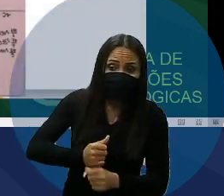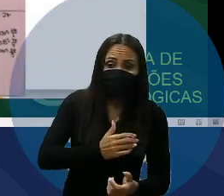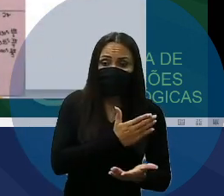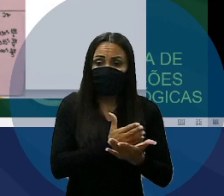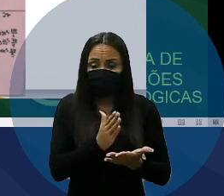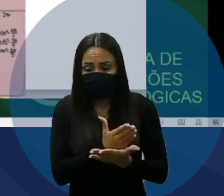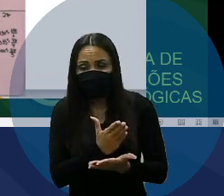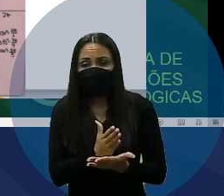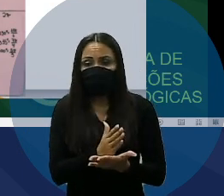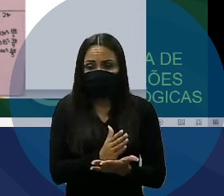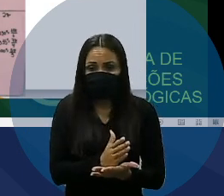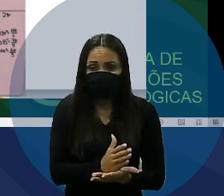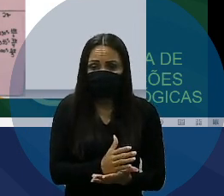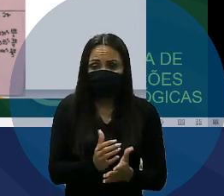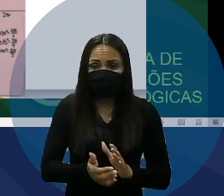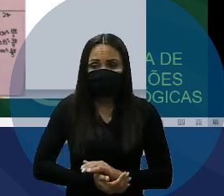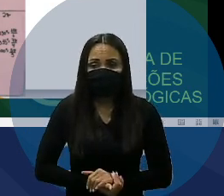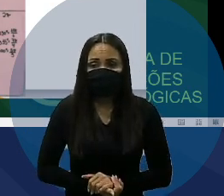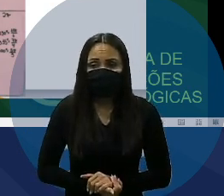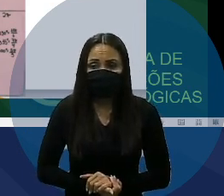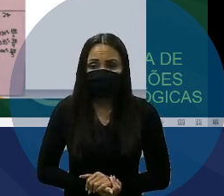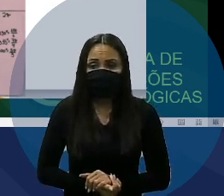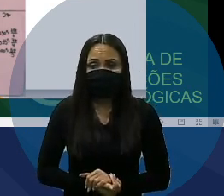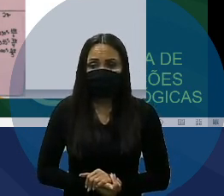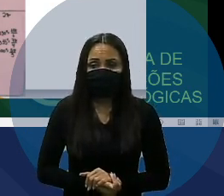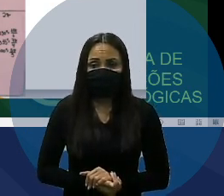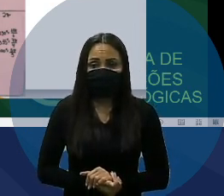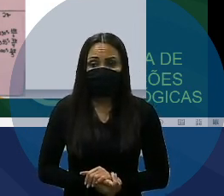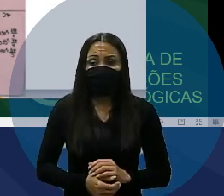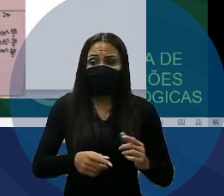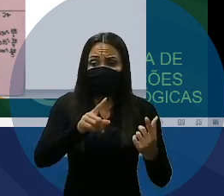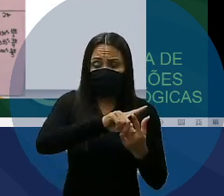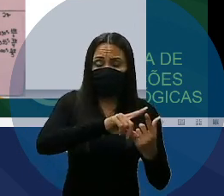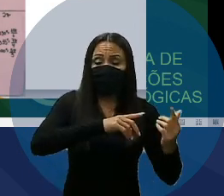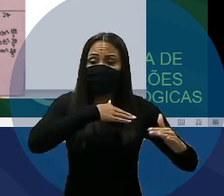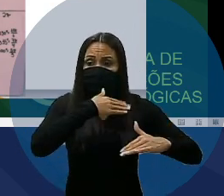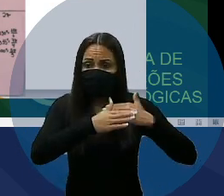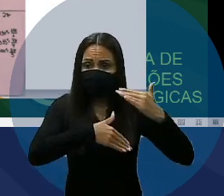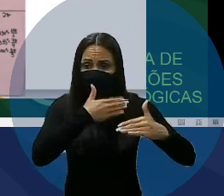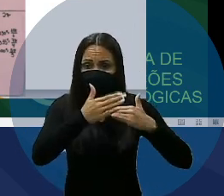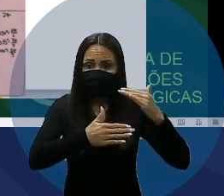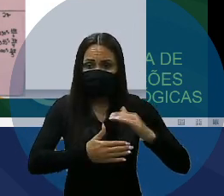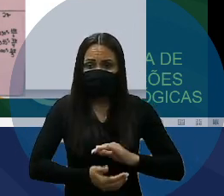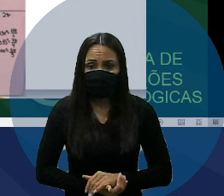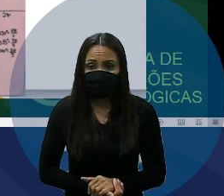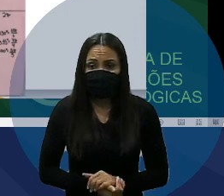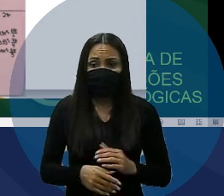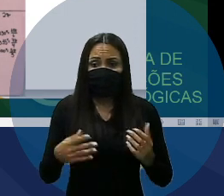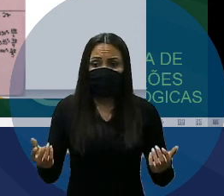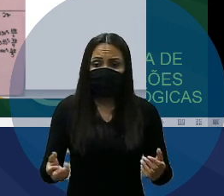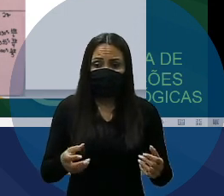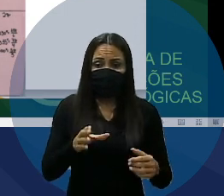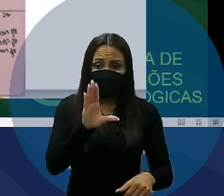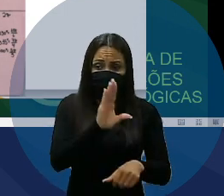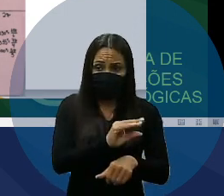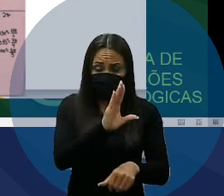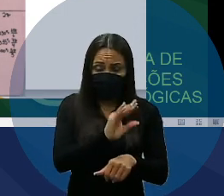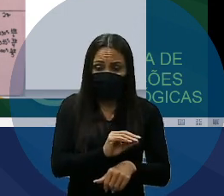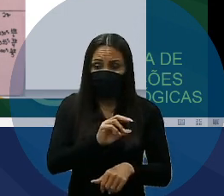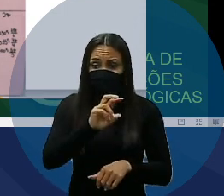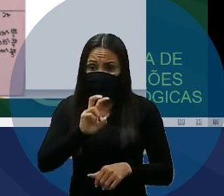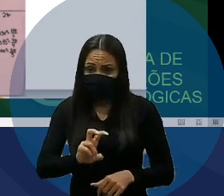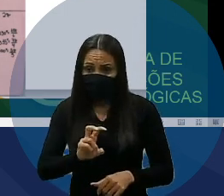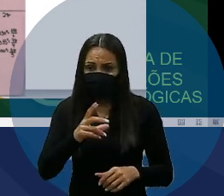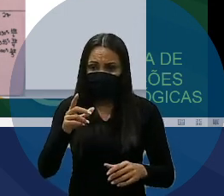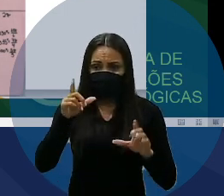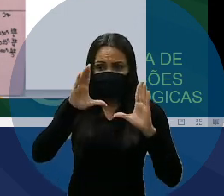só alguns, não cabiam todos, mas foram muitos ciclos construídos, né? E aí eu tirei 5 fotos para mostrar o resultado